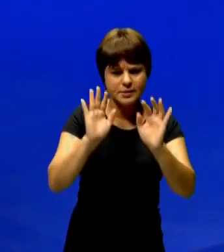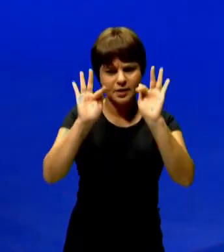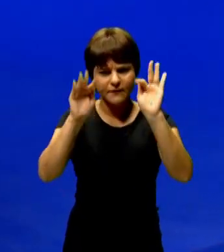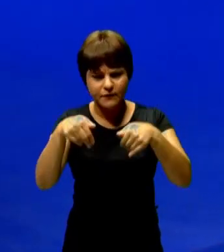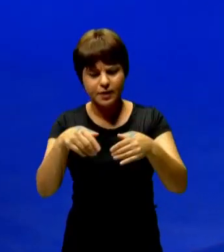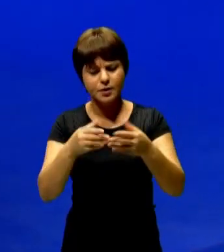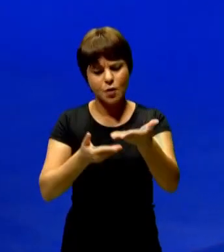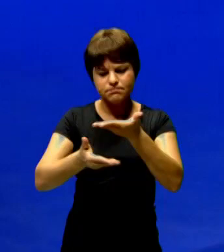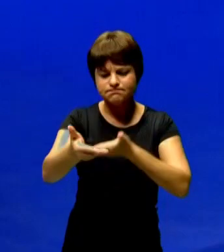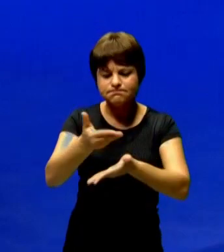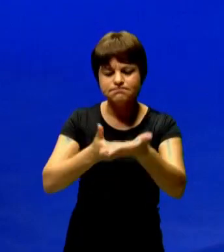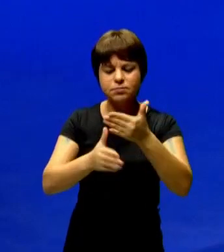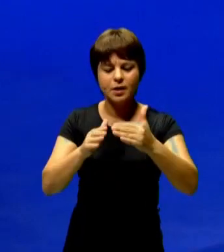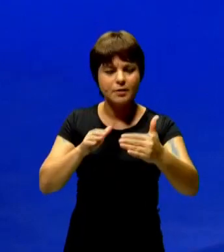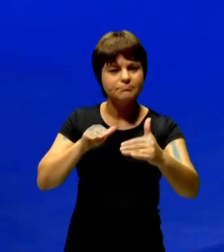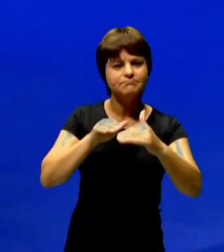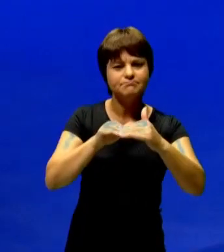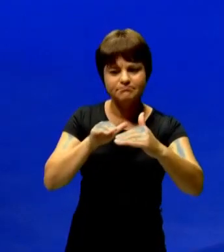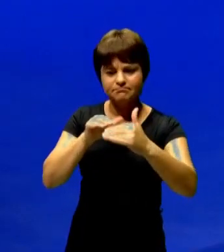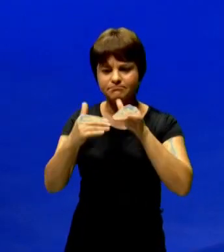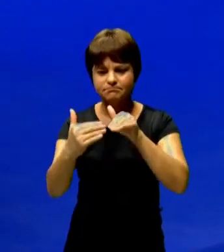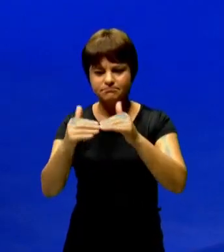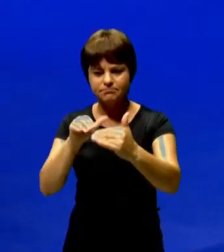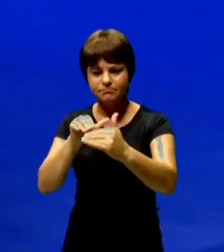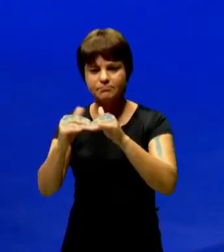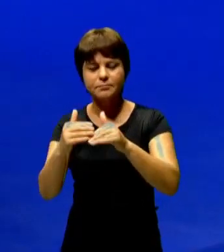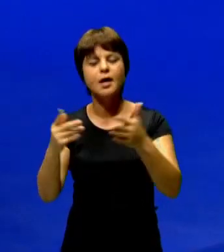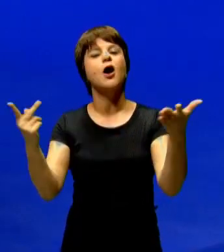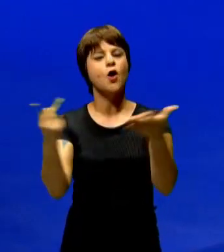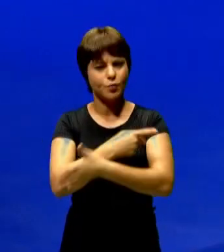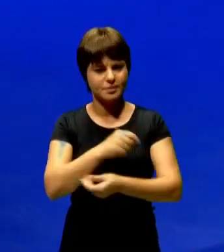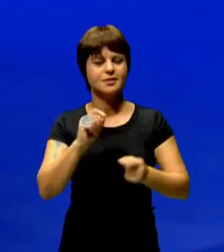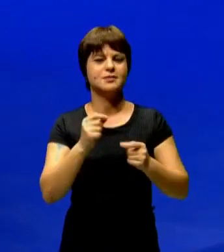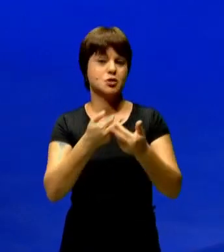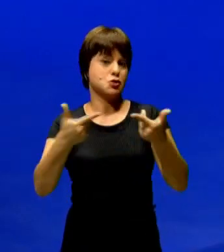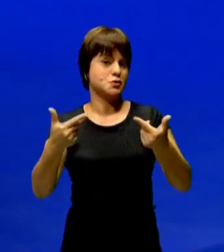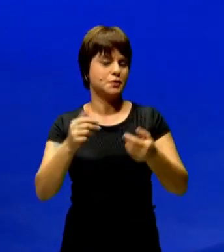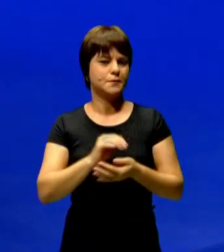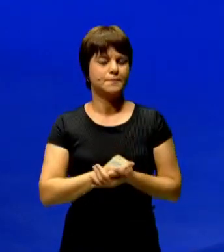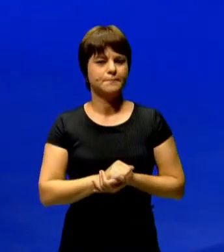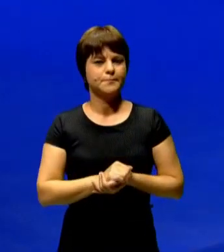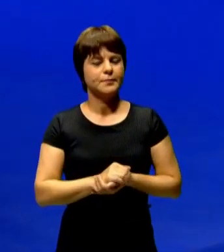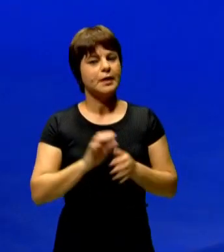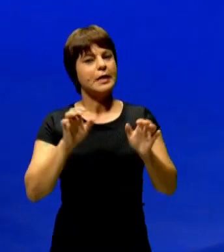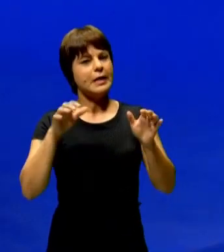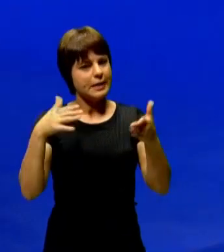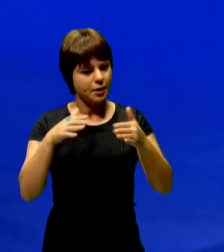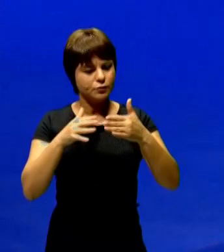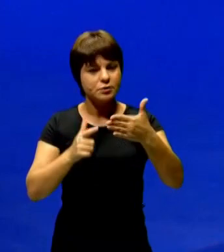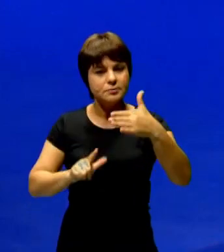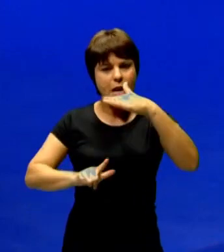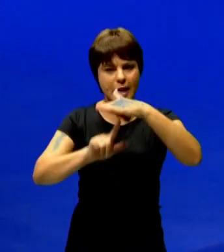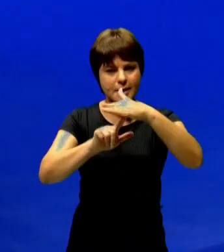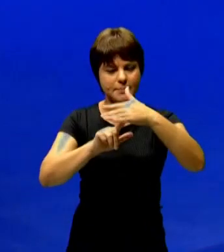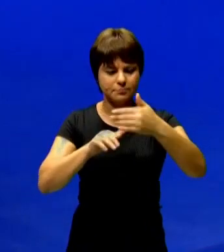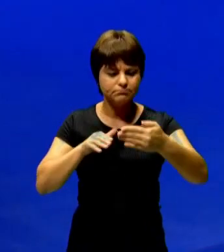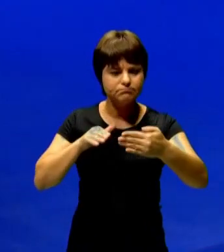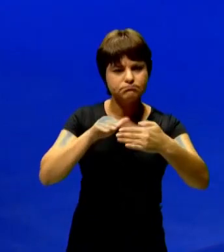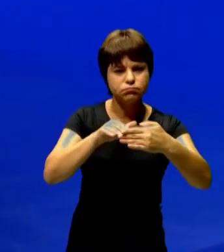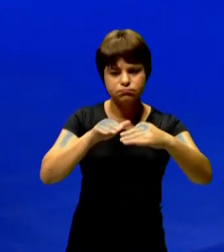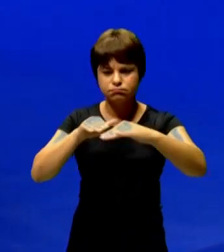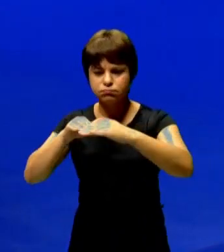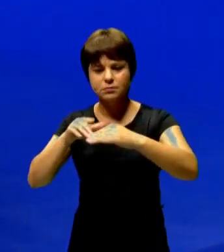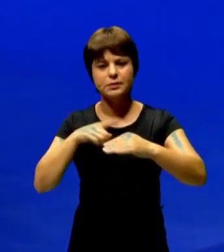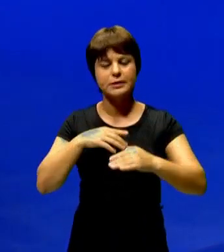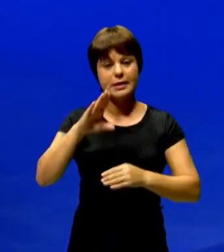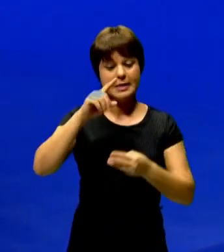limites interagem, eu tenho diferentes fenômenos acontecendo. Vamos lá. Desses tipos de limites, existem três